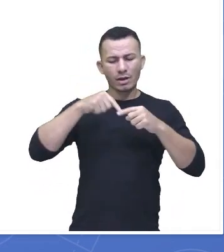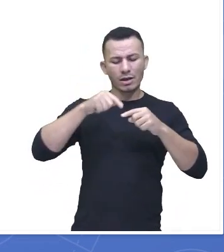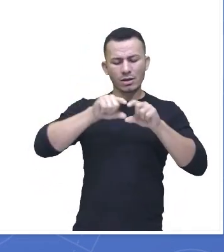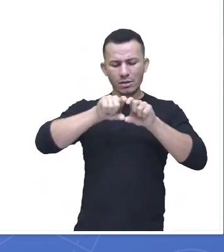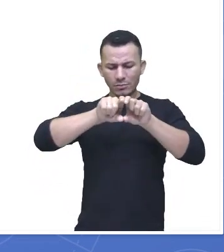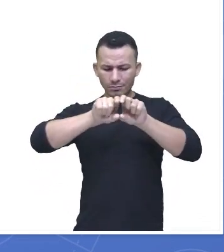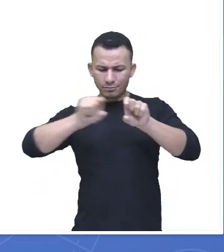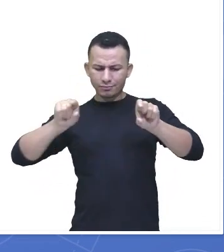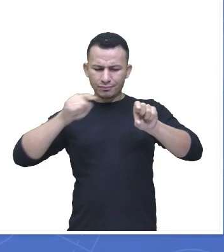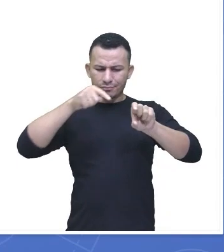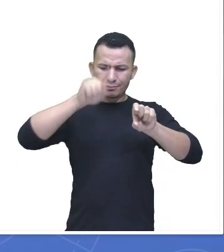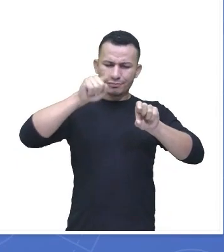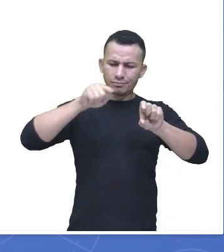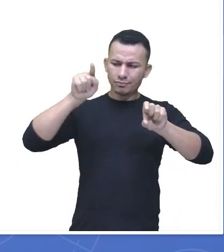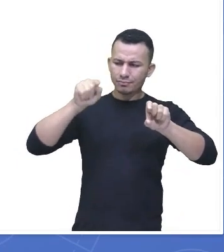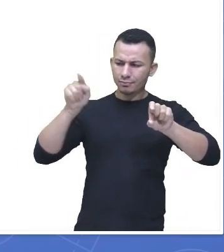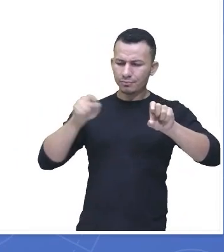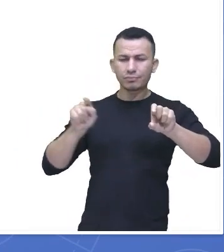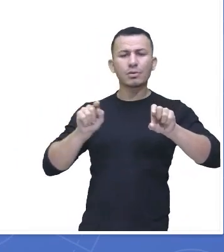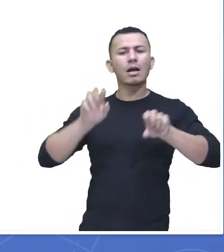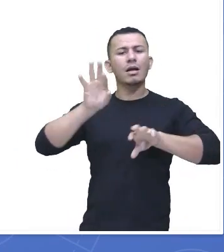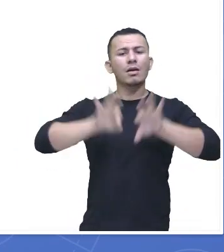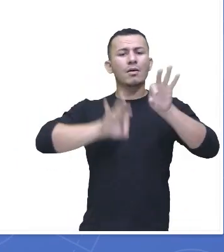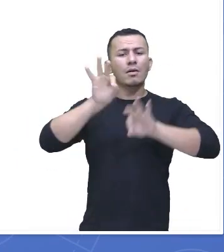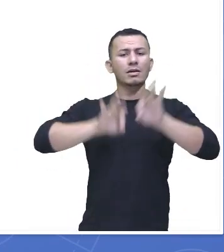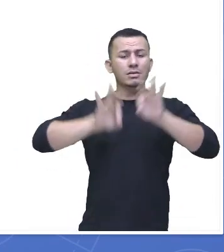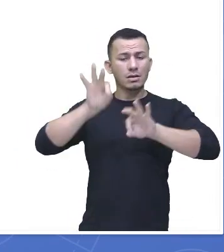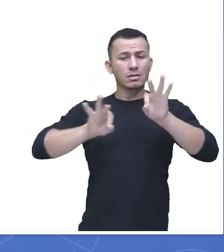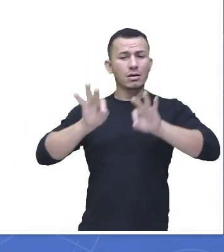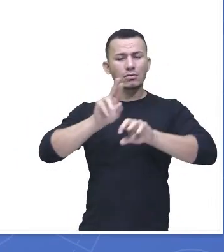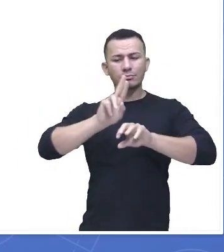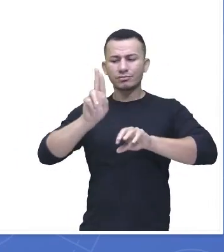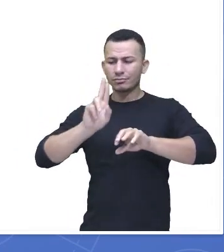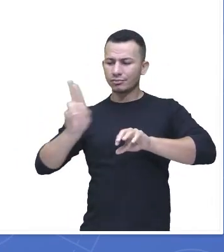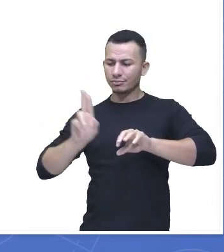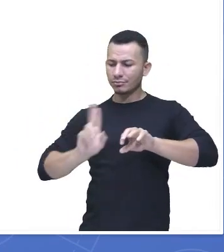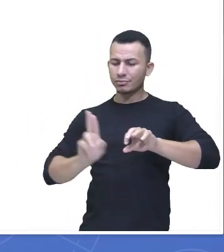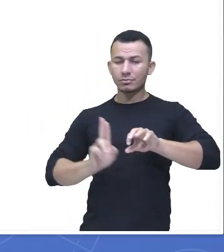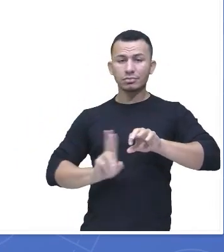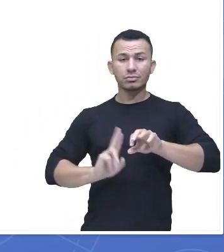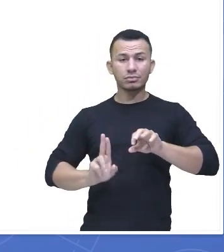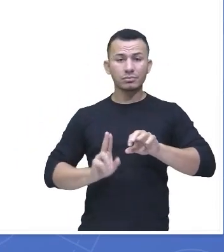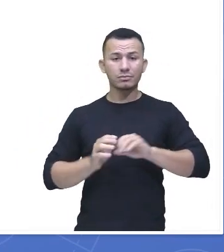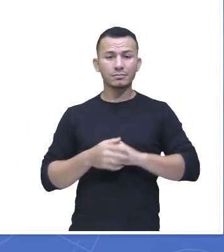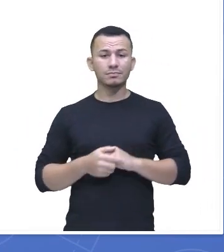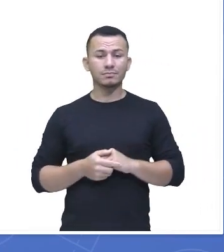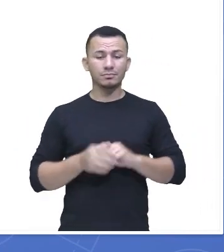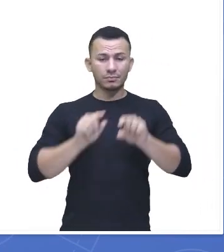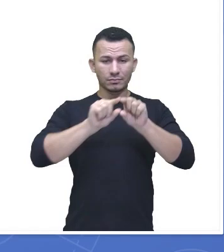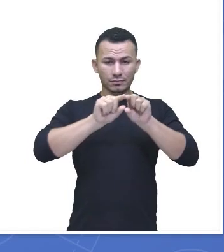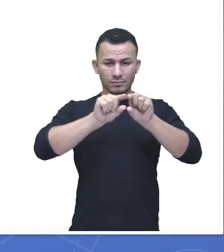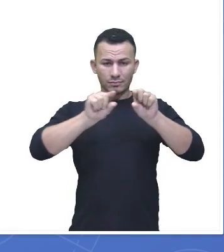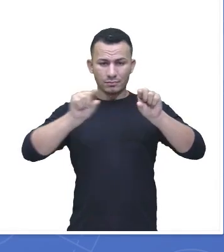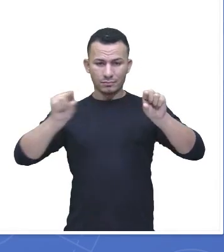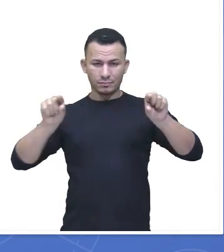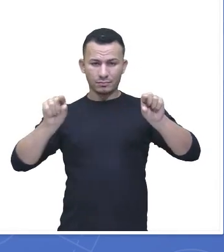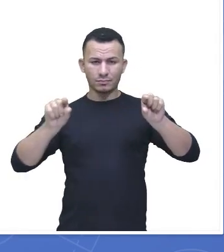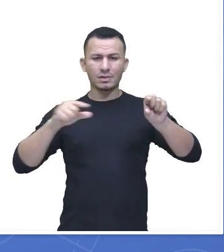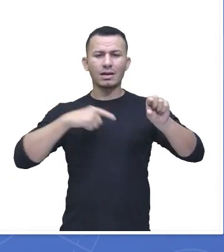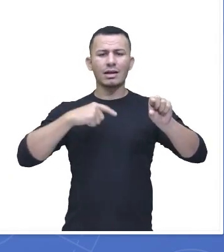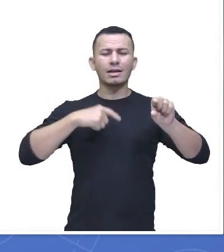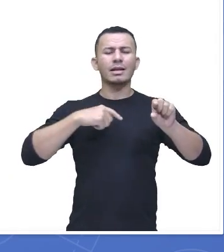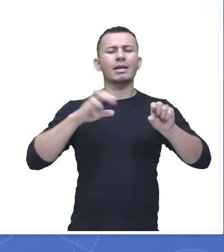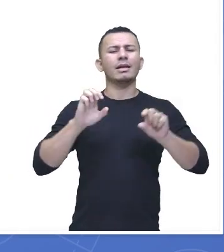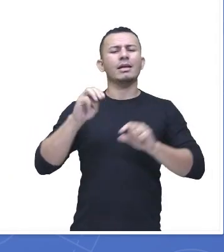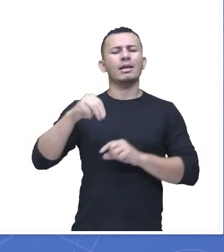lá, relacionado à organização dessa fibra muscular, dessa célula muscular. Então, nós temos o retículo